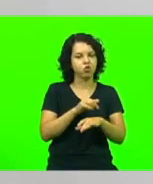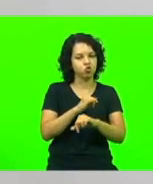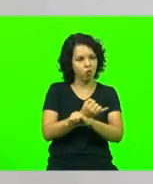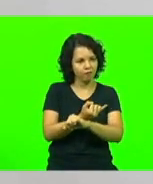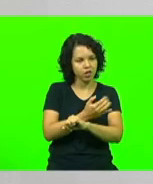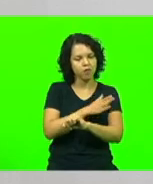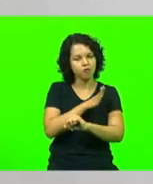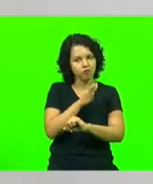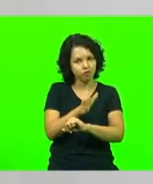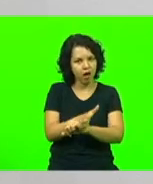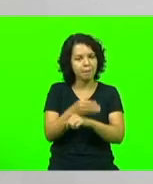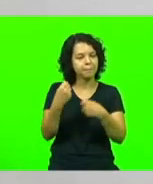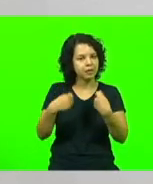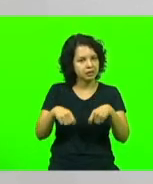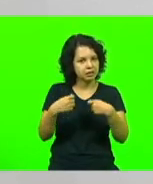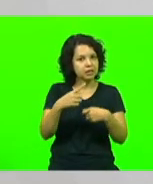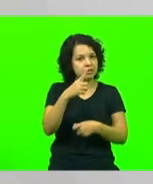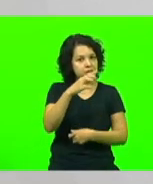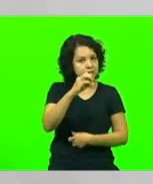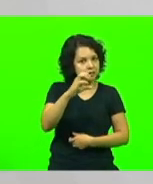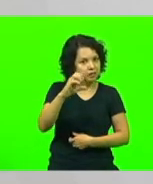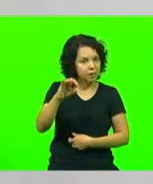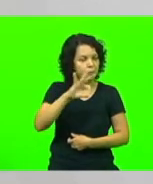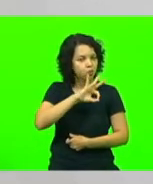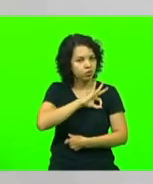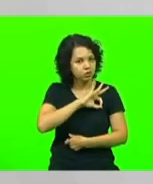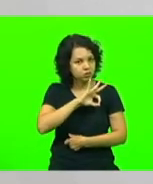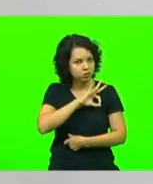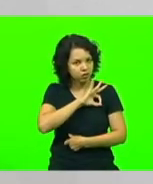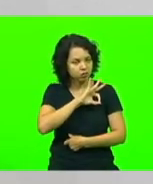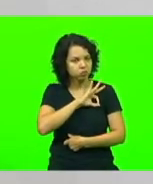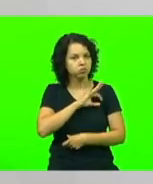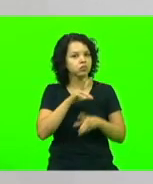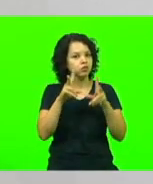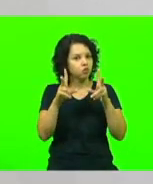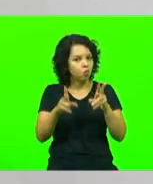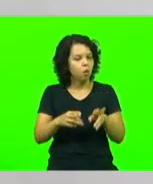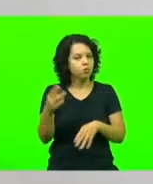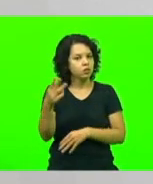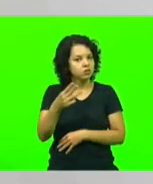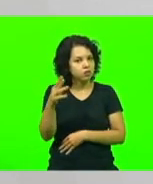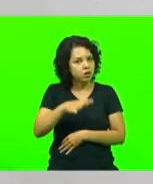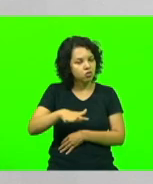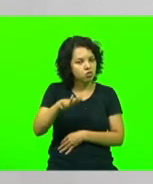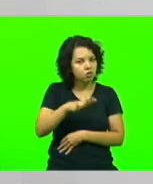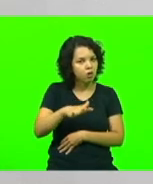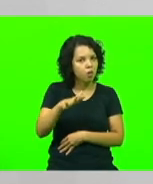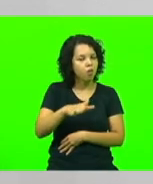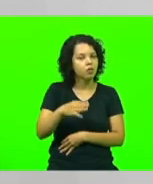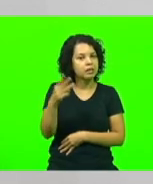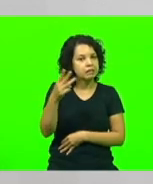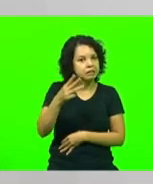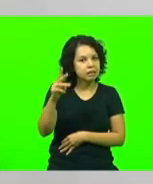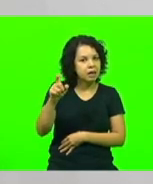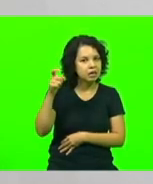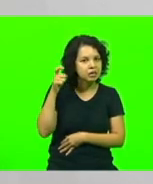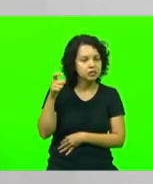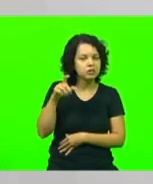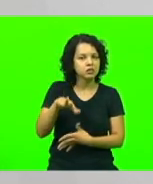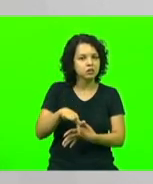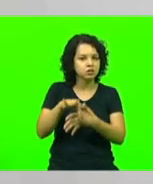um dia, que foi o que o senhor fez para a terceira região, terra de três líderes, e esses três líderes de governo